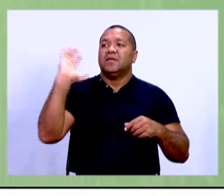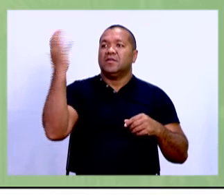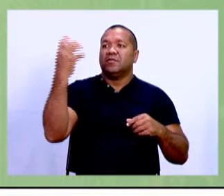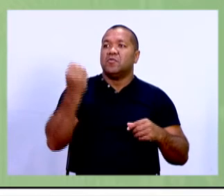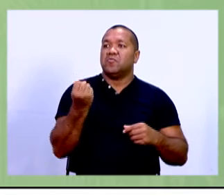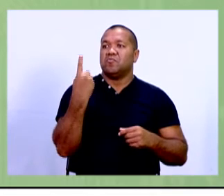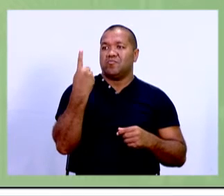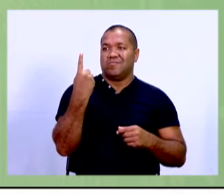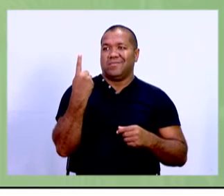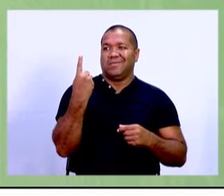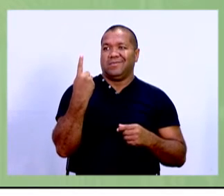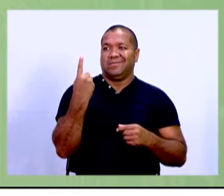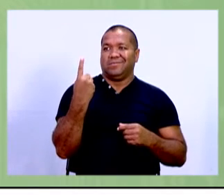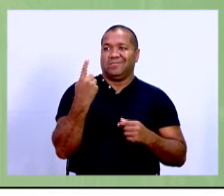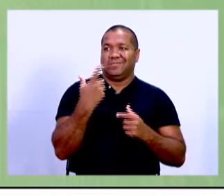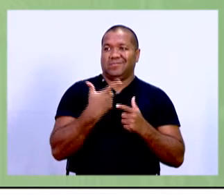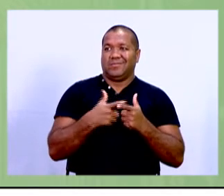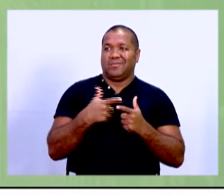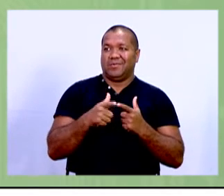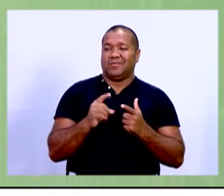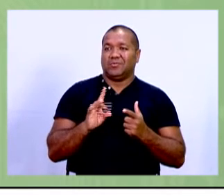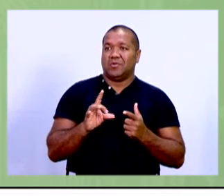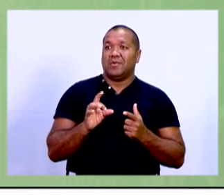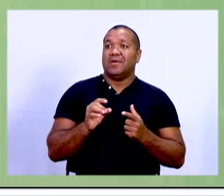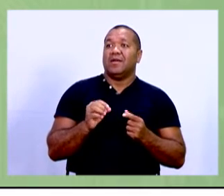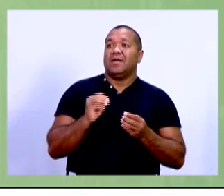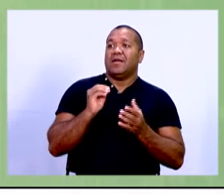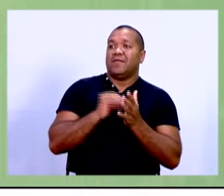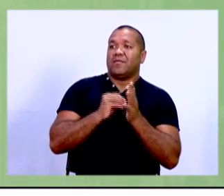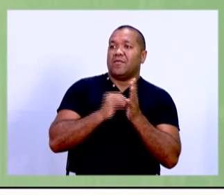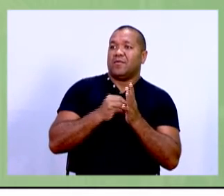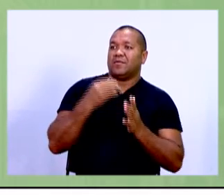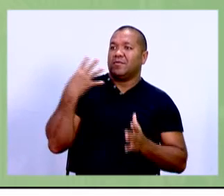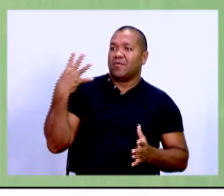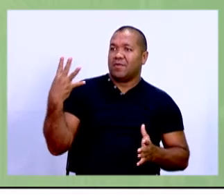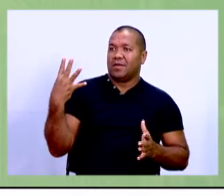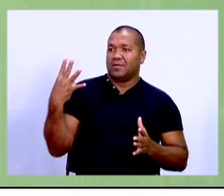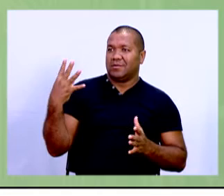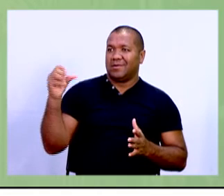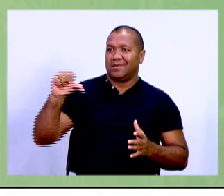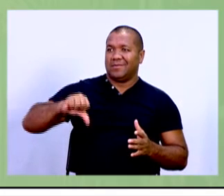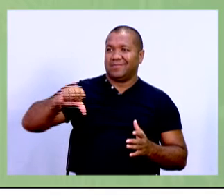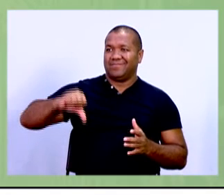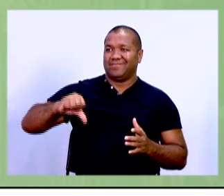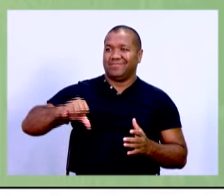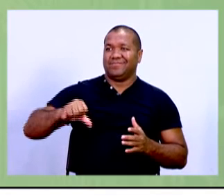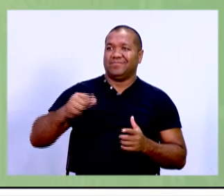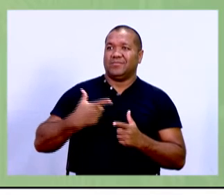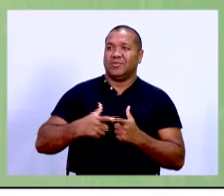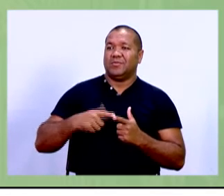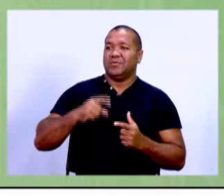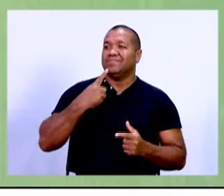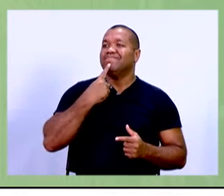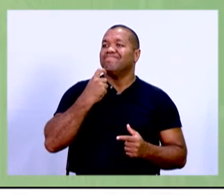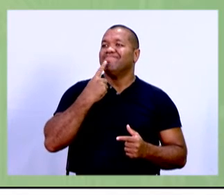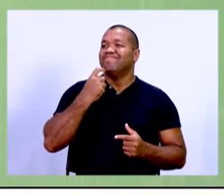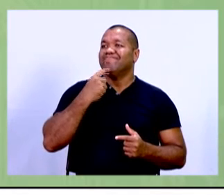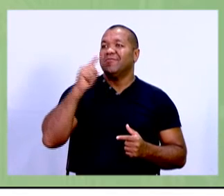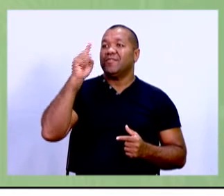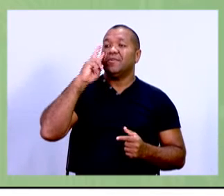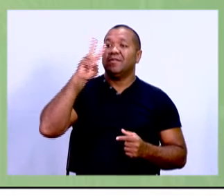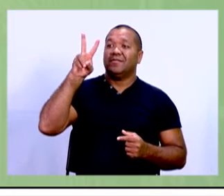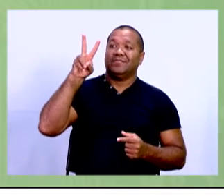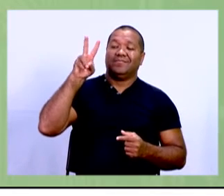história. Uma história. E ficaram 4 histórias negativas, por isso está vermelho. Aqui, o